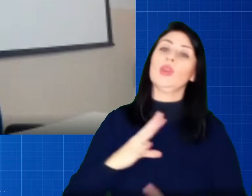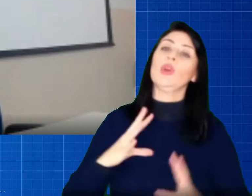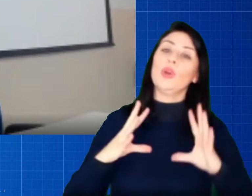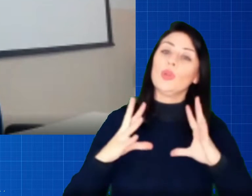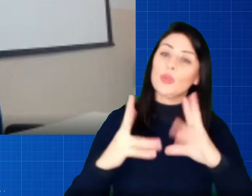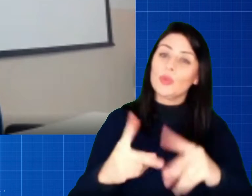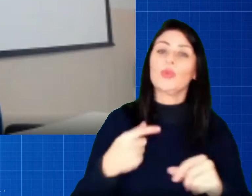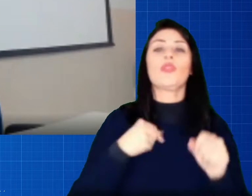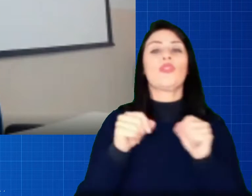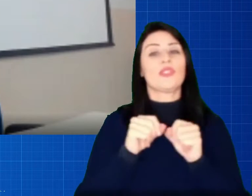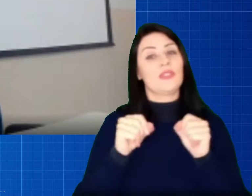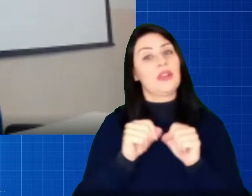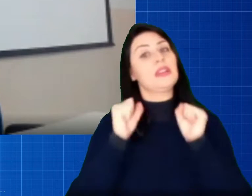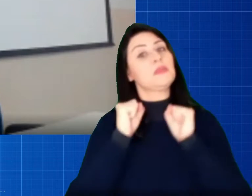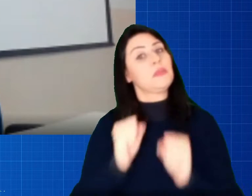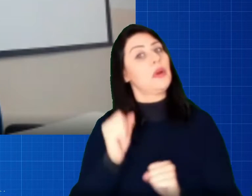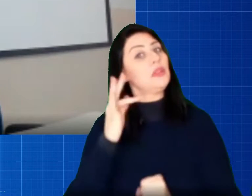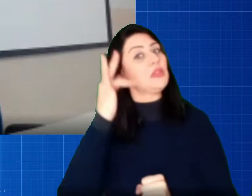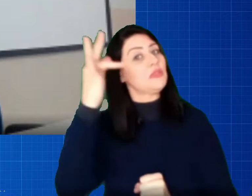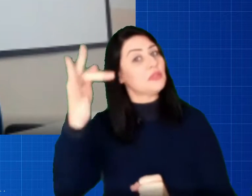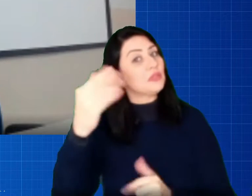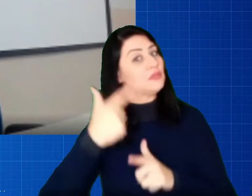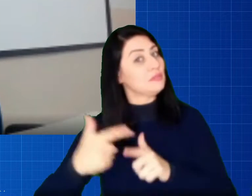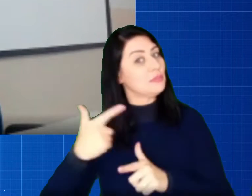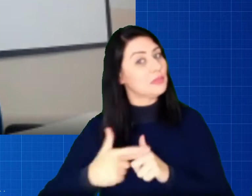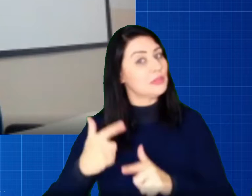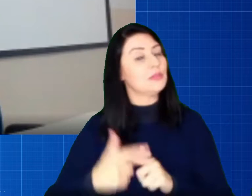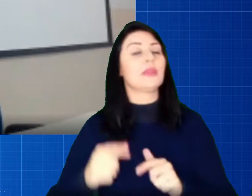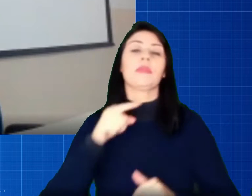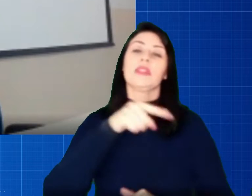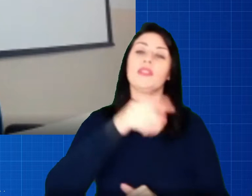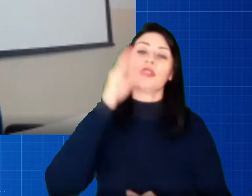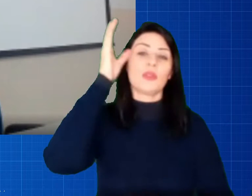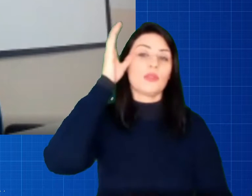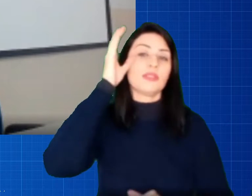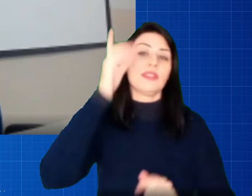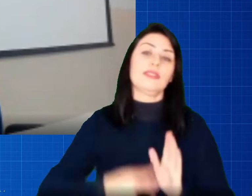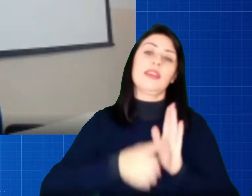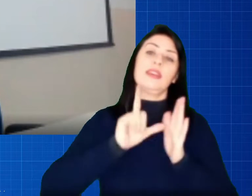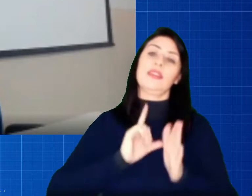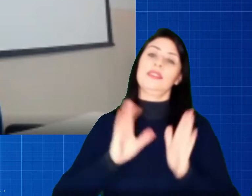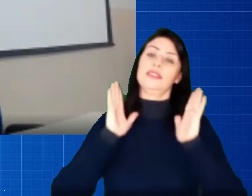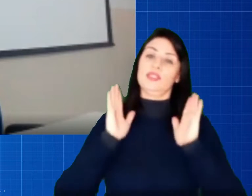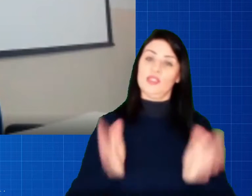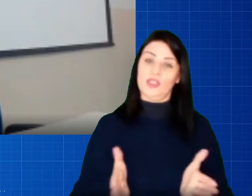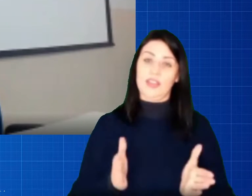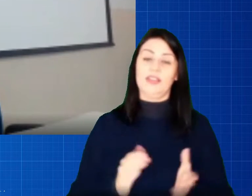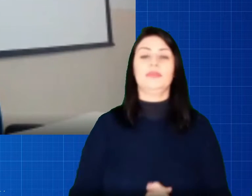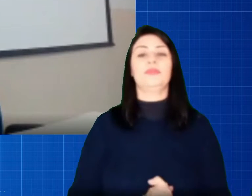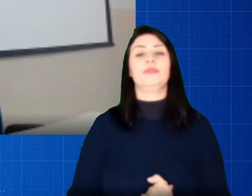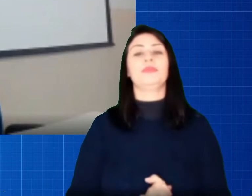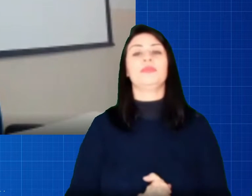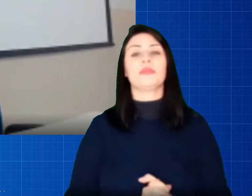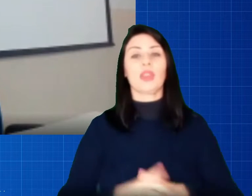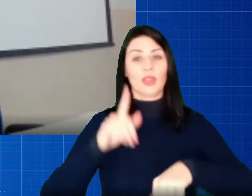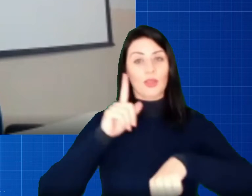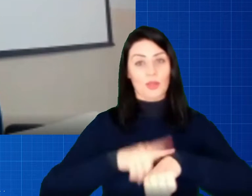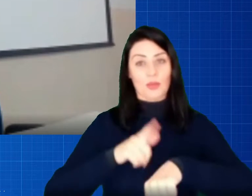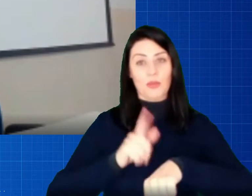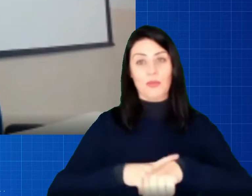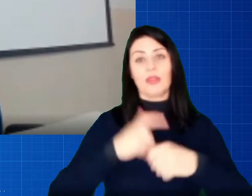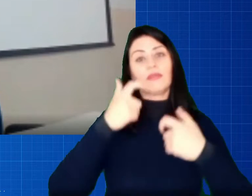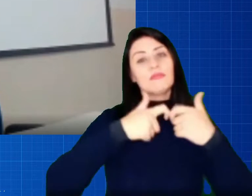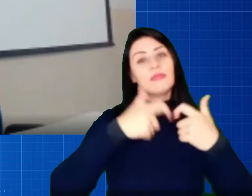consequências, até o início da atividade sexual tem suas consequências. Então, você tem que arcar com as consequências. O momento